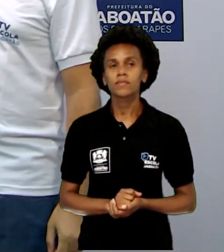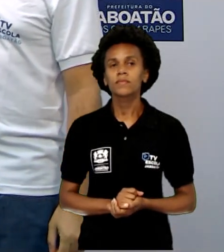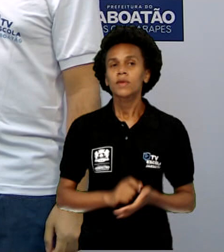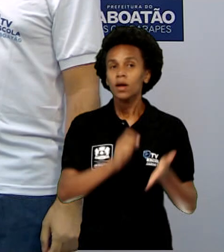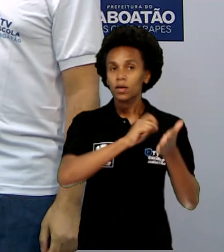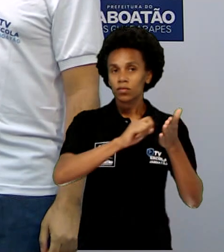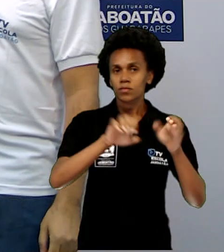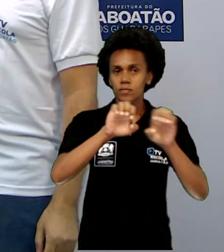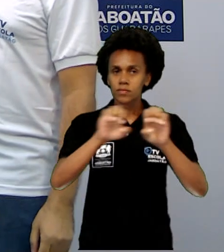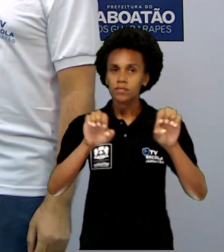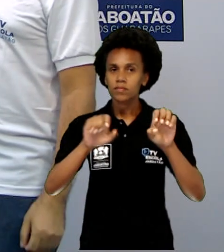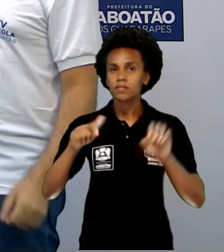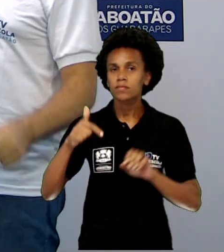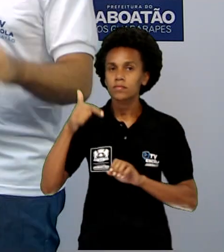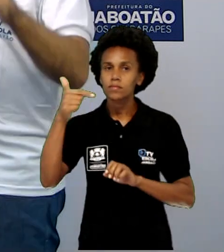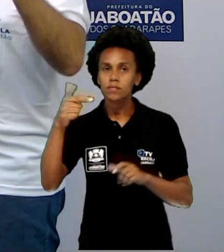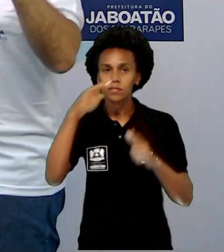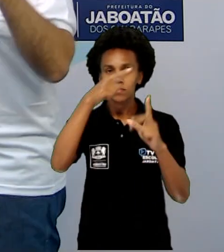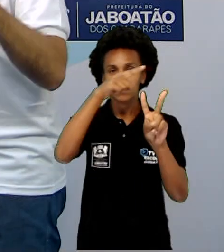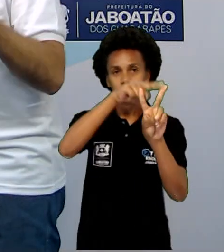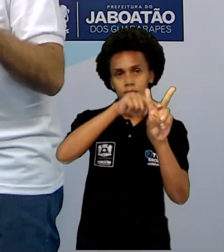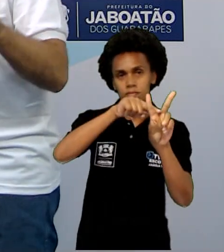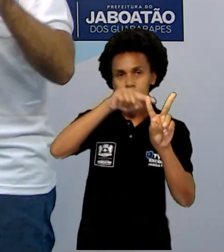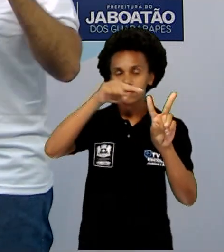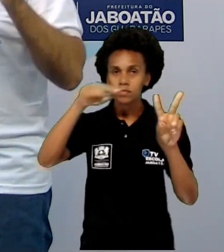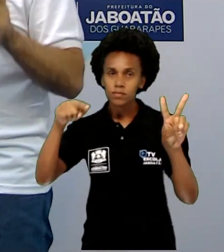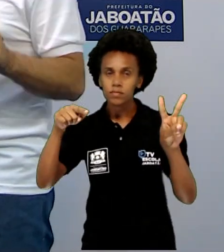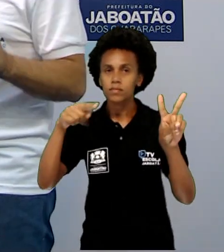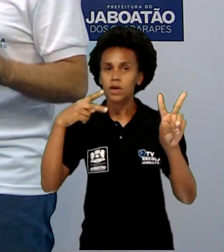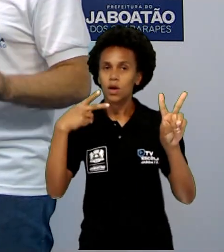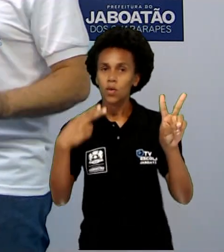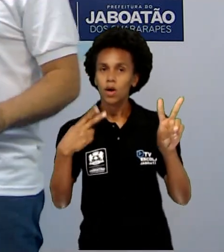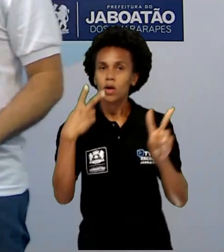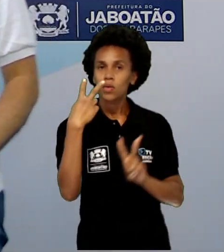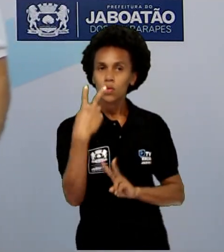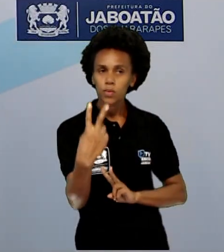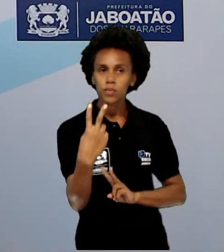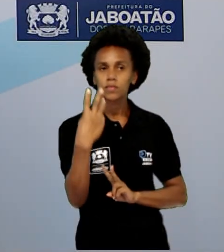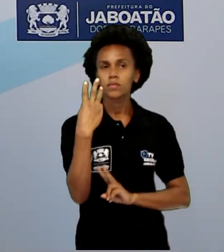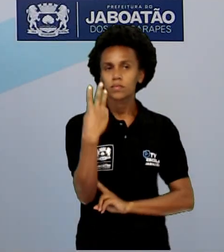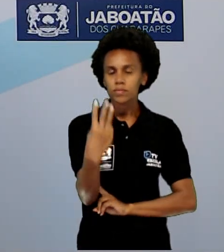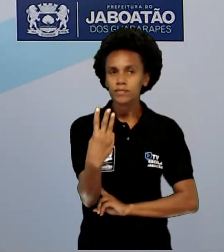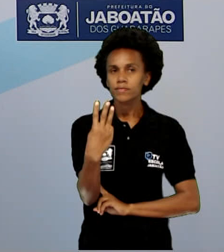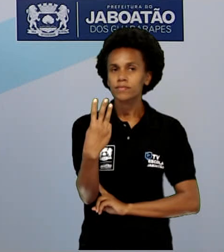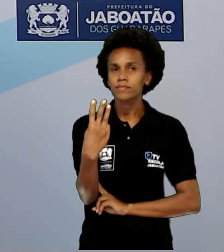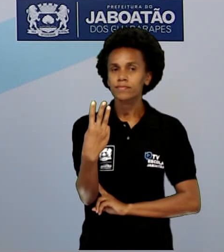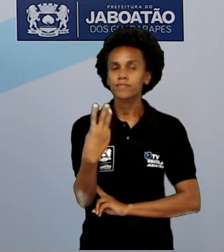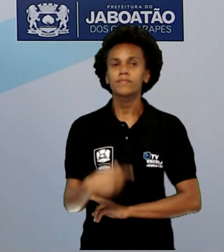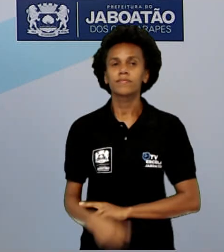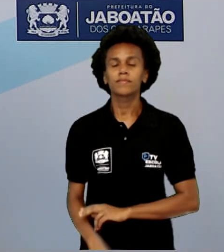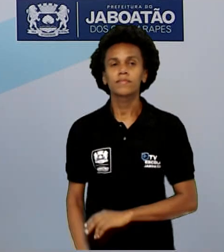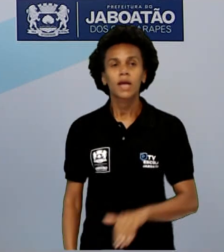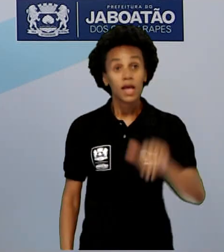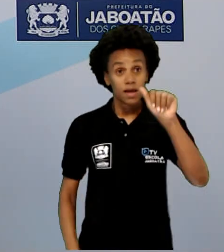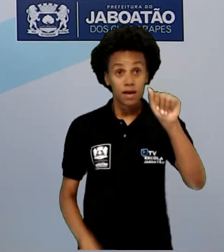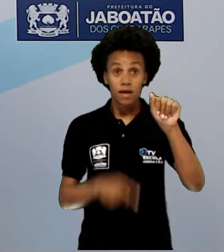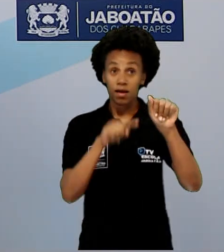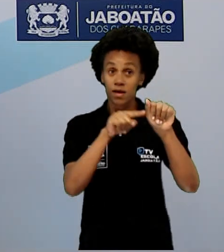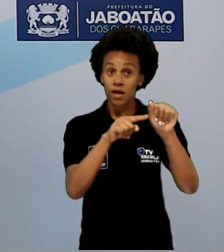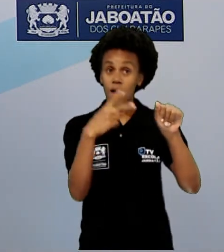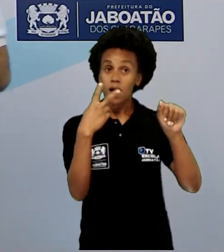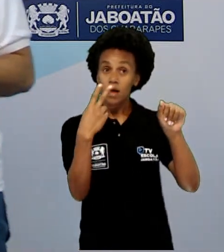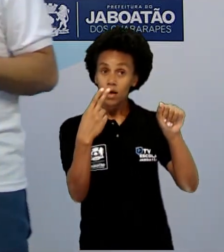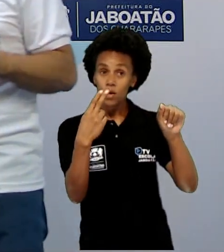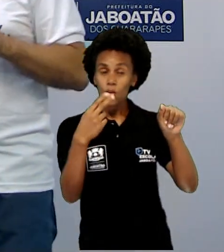grau com raízes iguais a 2 e 3 e com coeficiente A igual